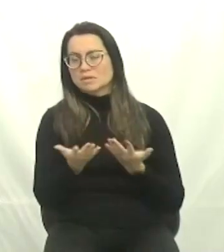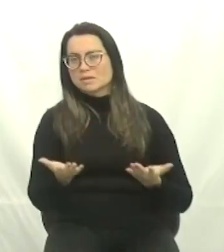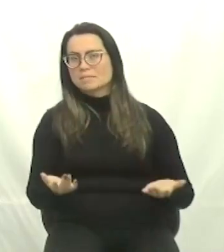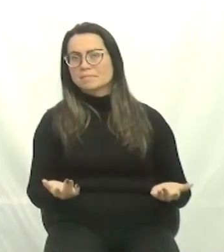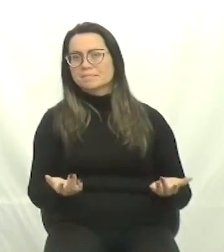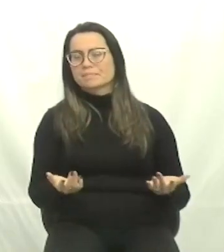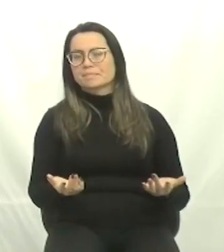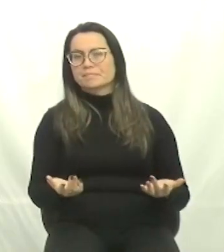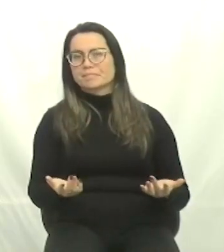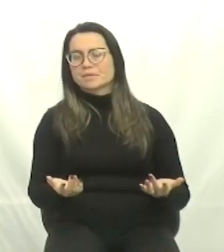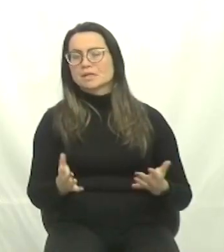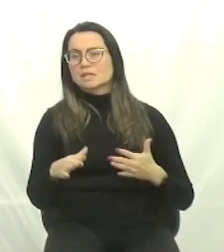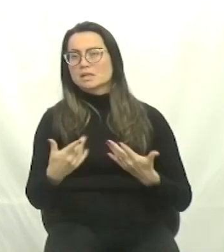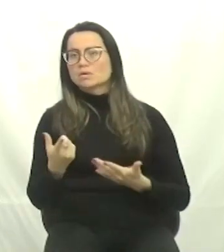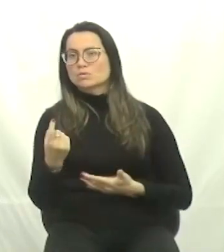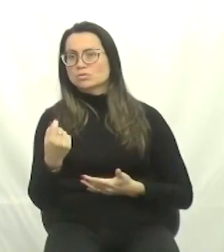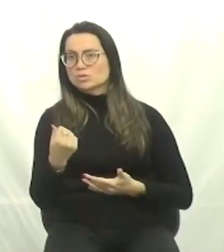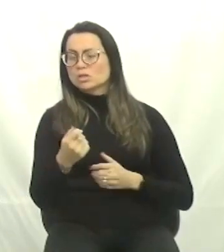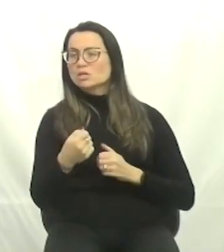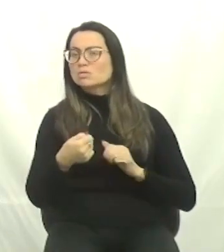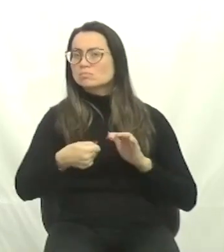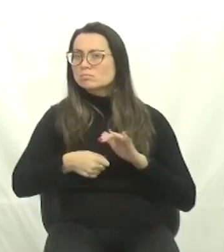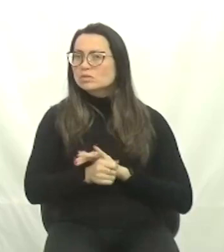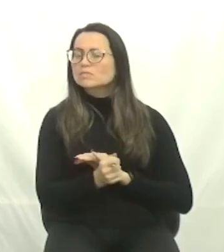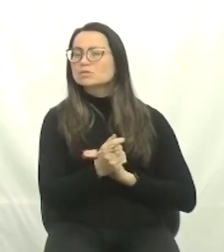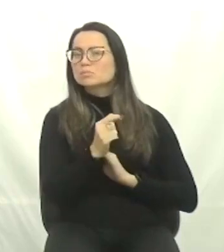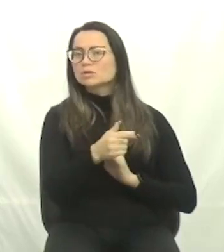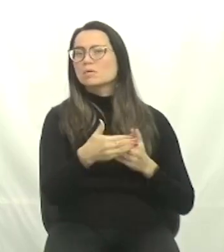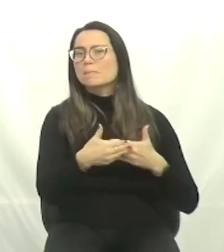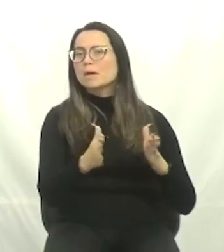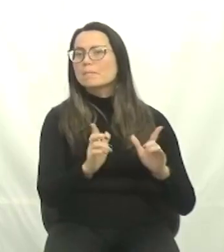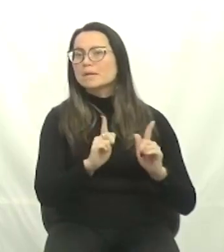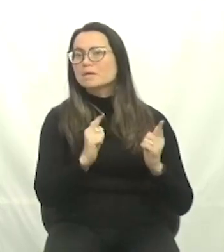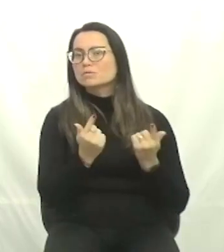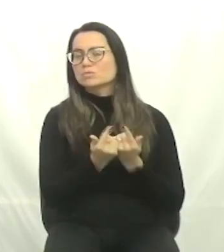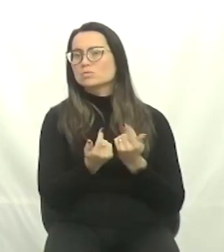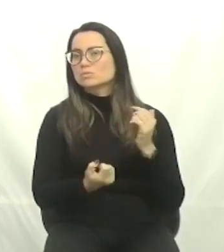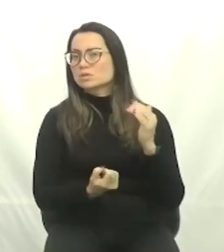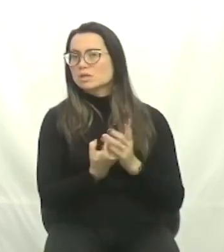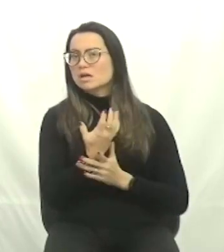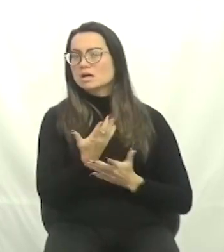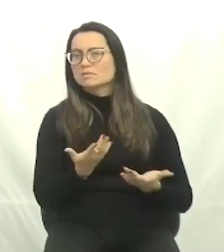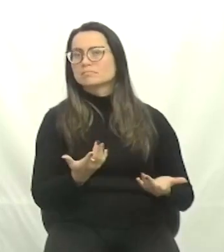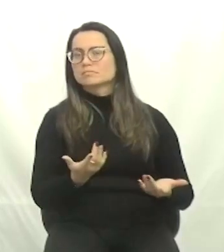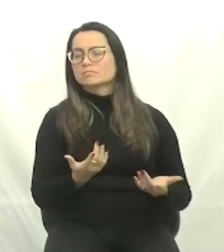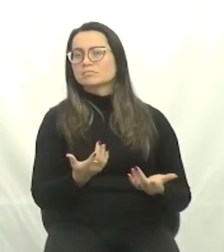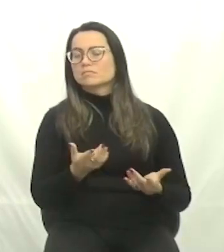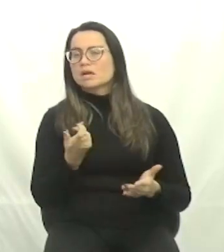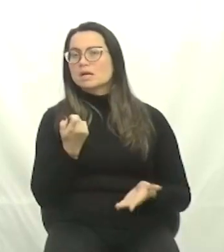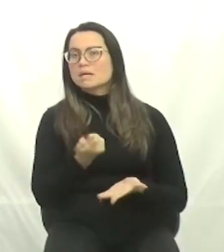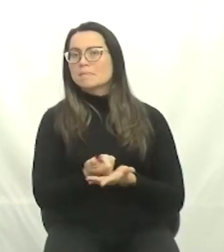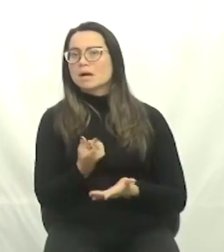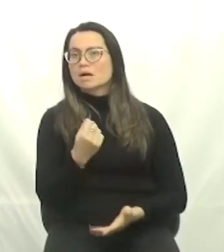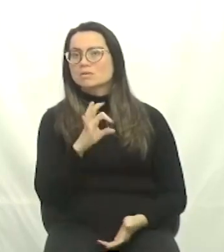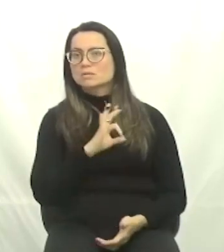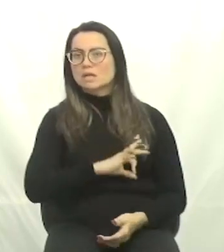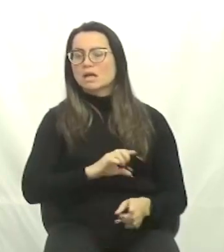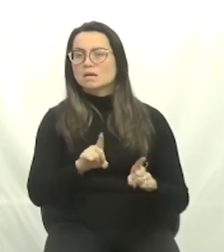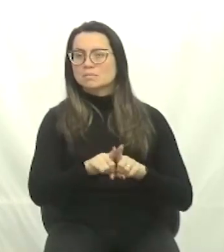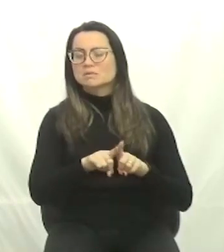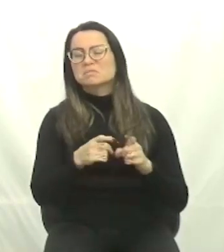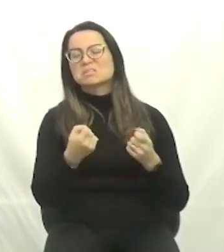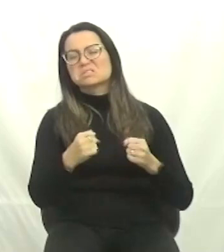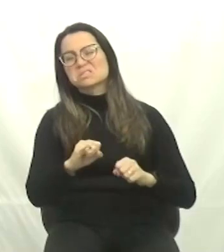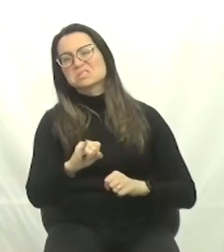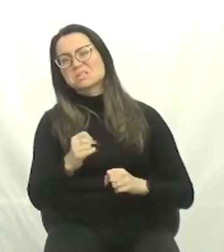abrir essas equipes, né? Que aí custeiam tanto a folha, né, mas também a reforma estrutural,